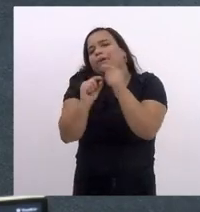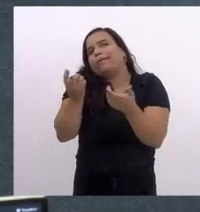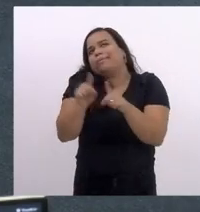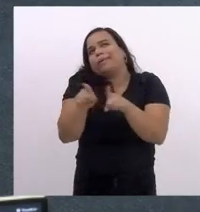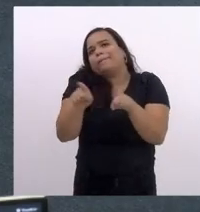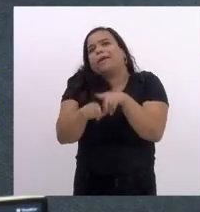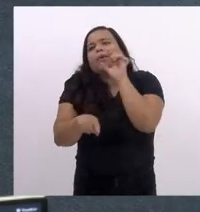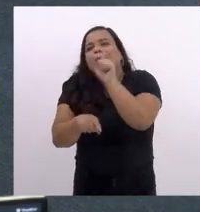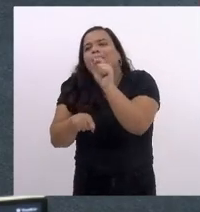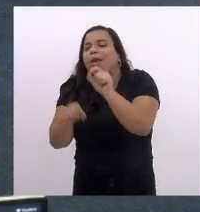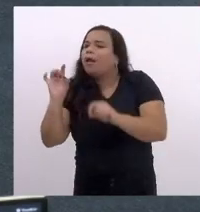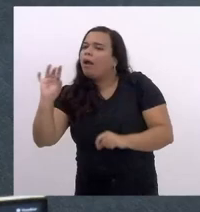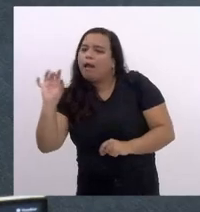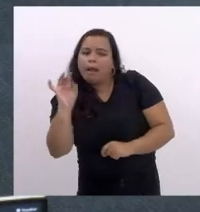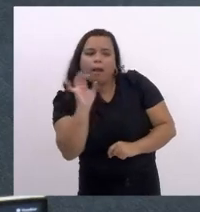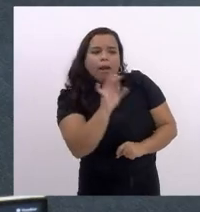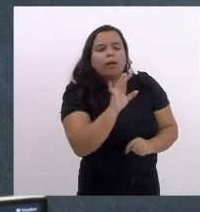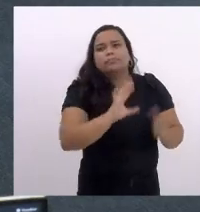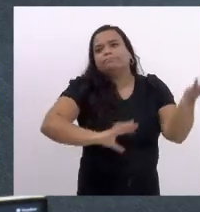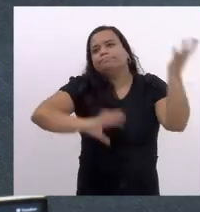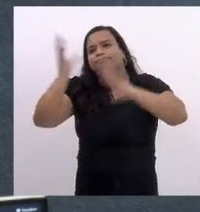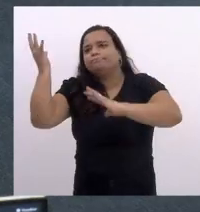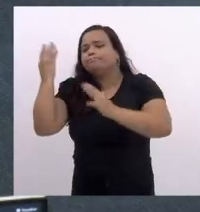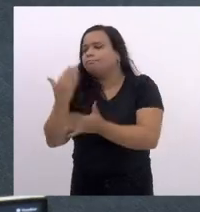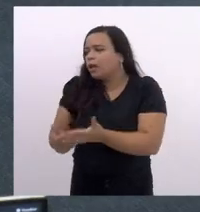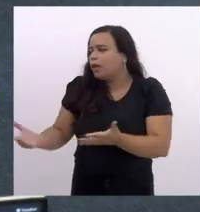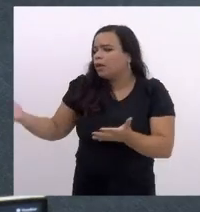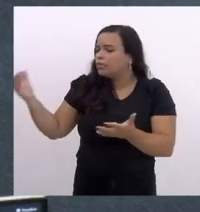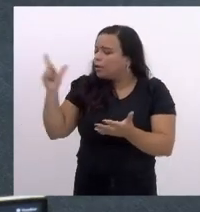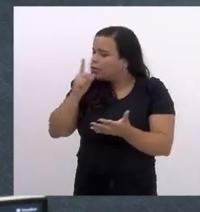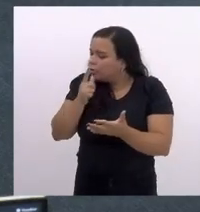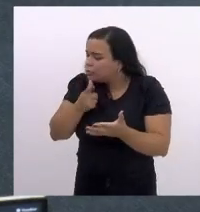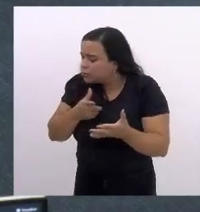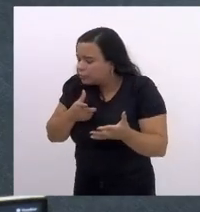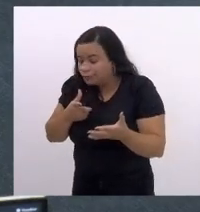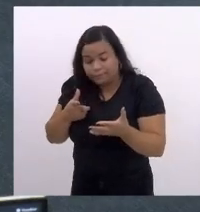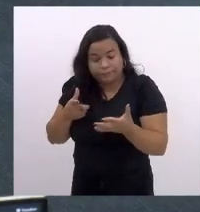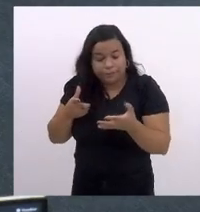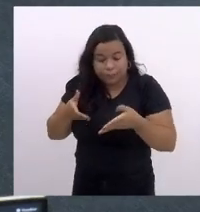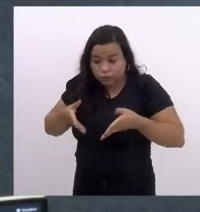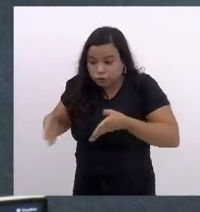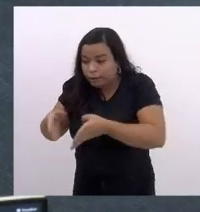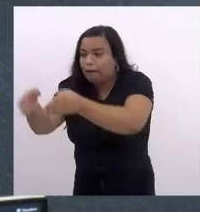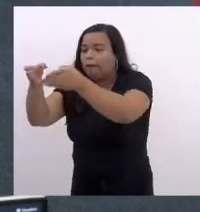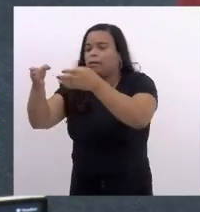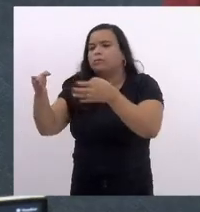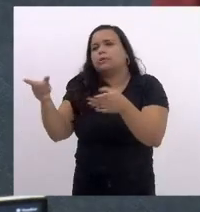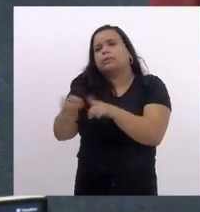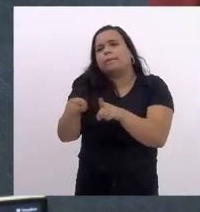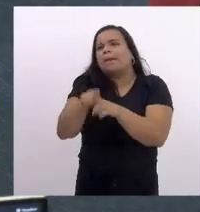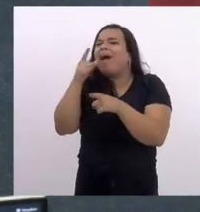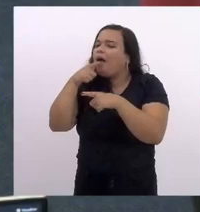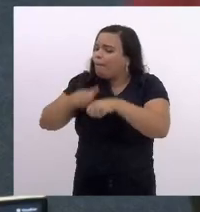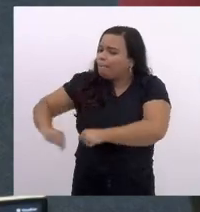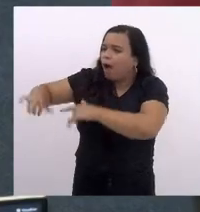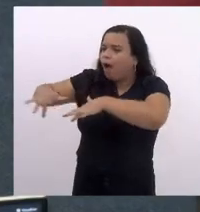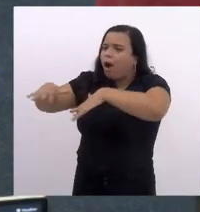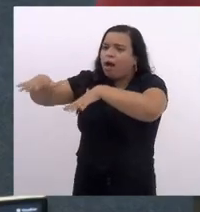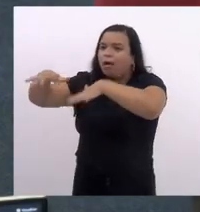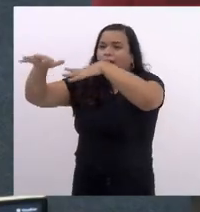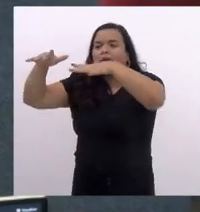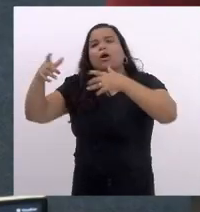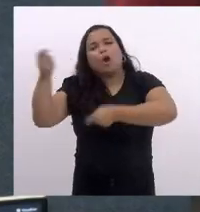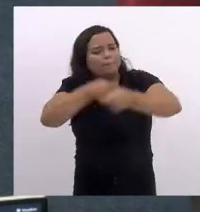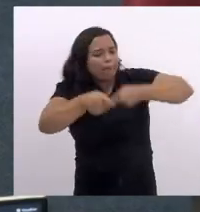situação dessa, de catástrofe, de perda de estrada, de alagamentos de comércio e cidades, que